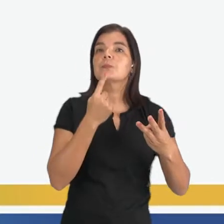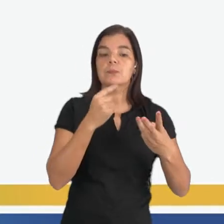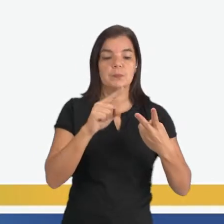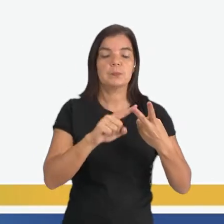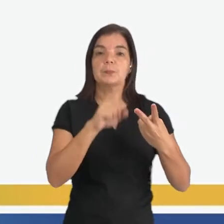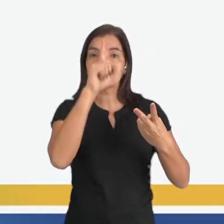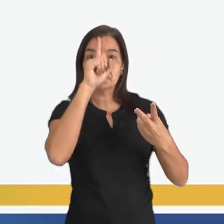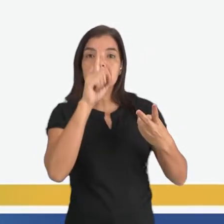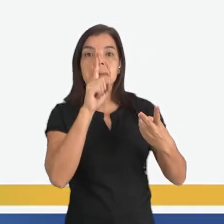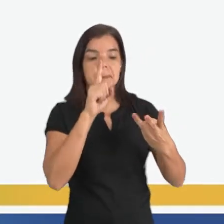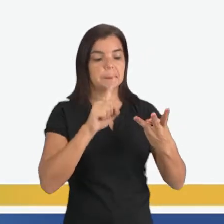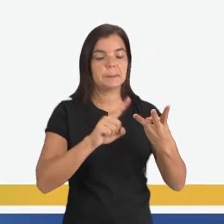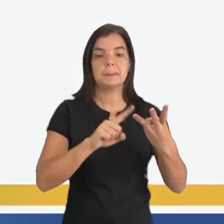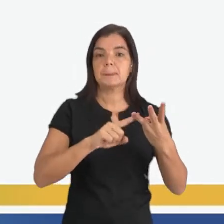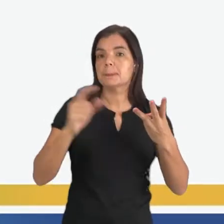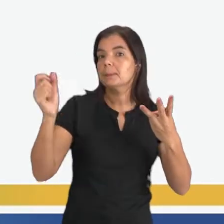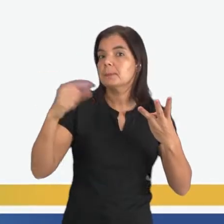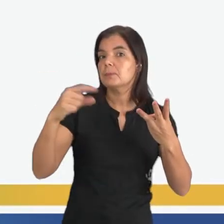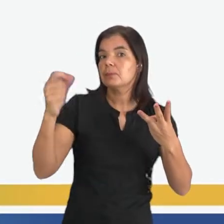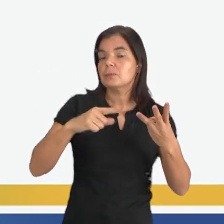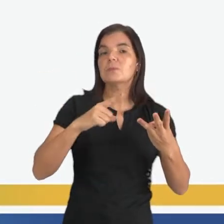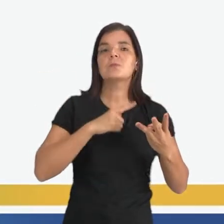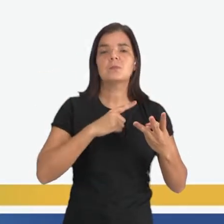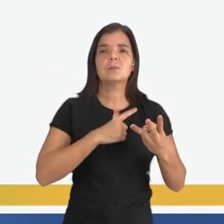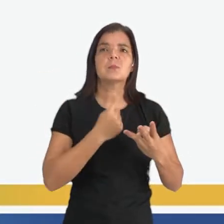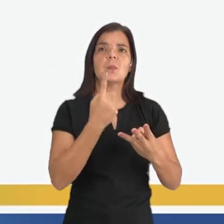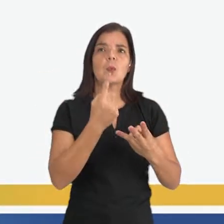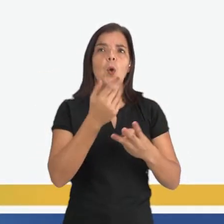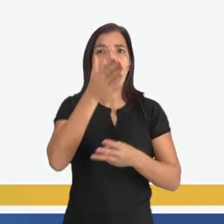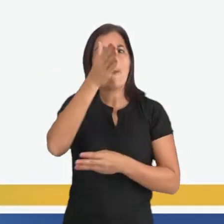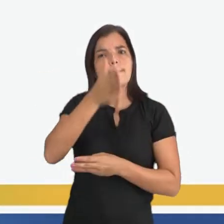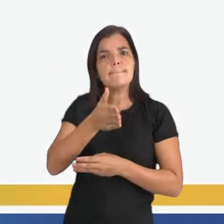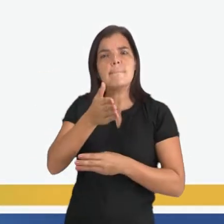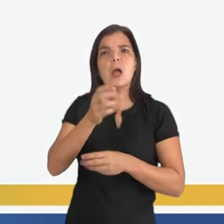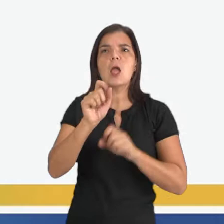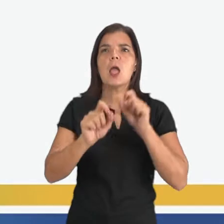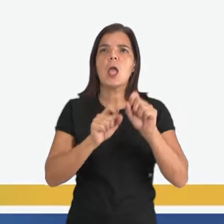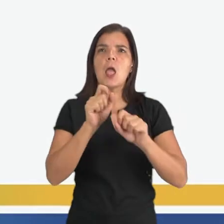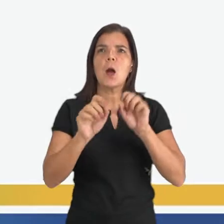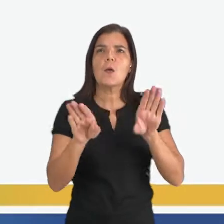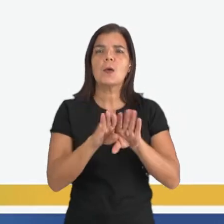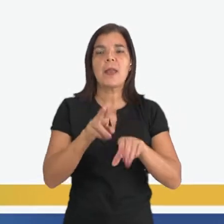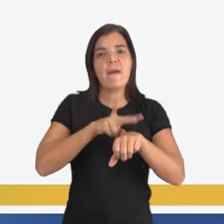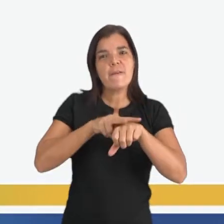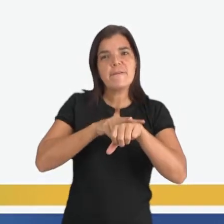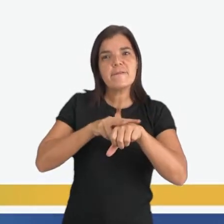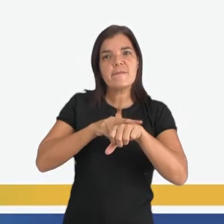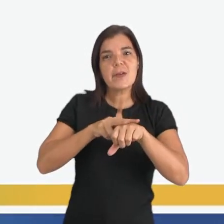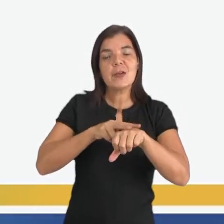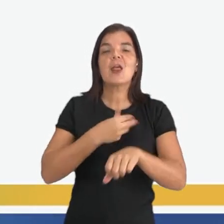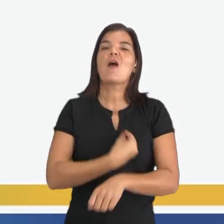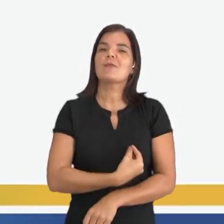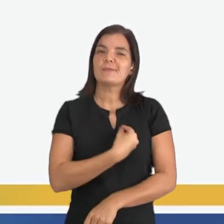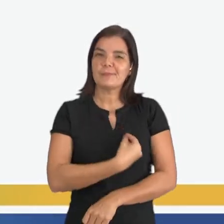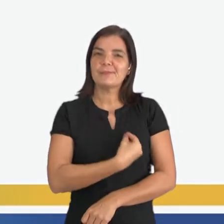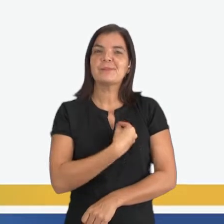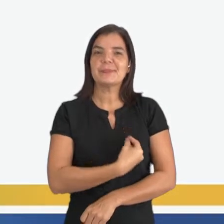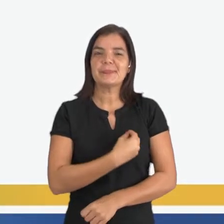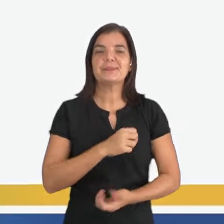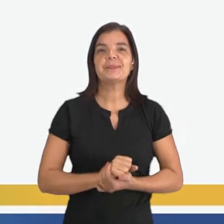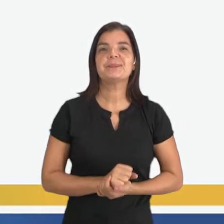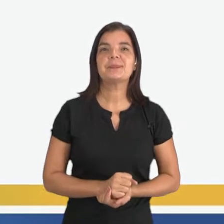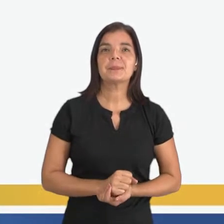de amarelinho e outro de azul. E tem um que está lá no meio que é verdinho. Esse daí é o que é filosofia de vida, tá bom,